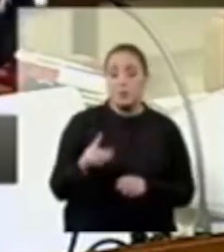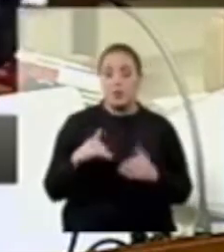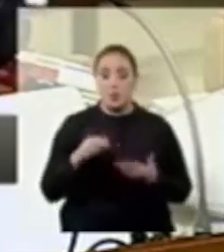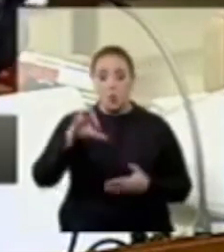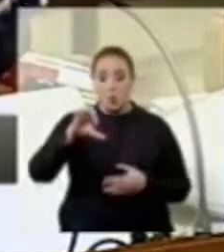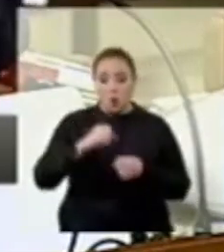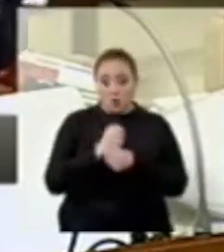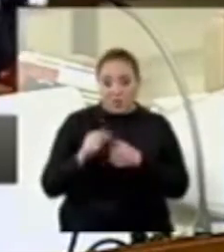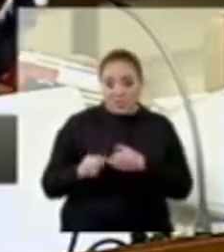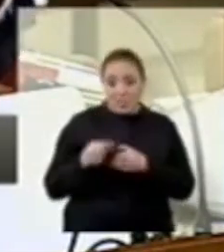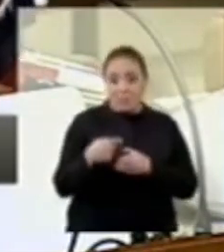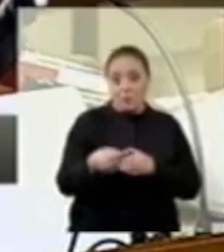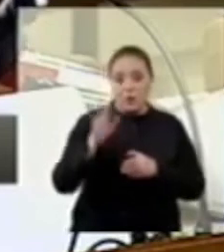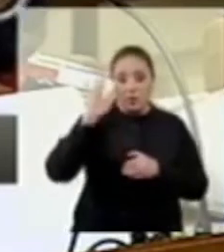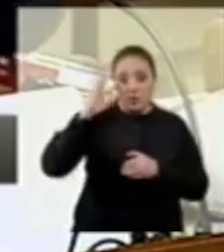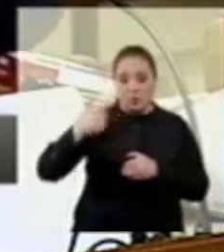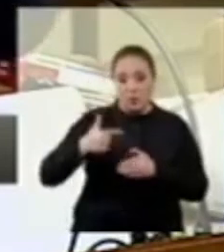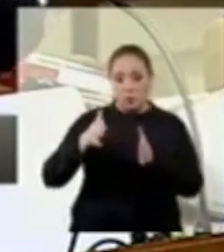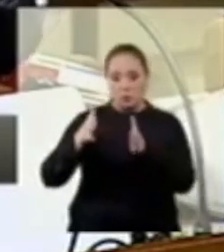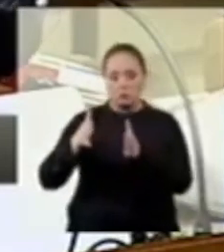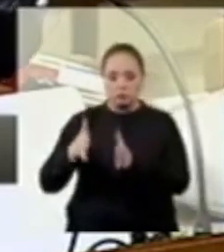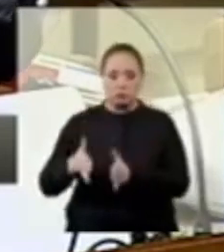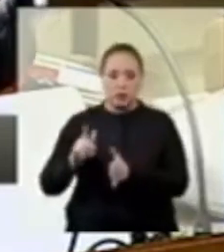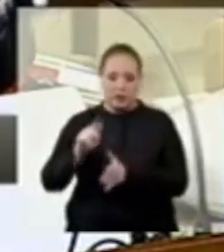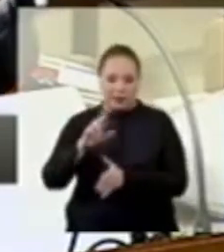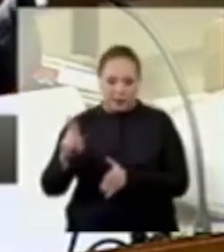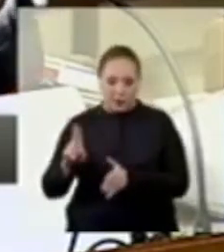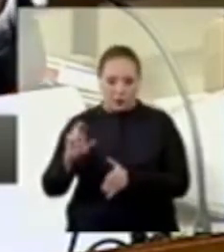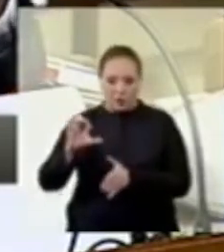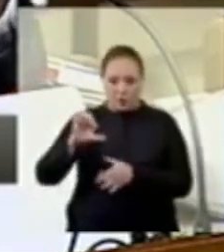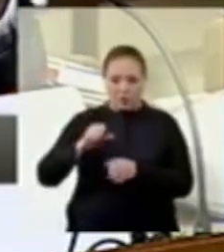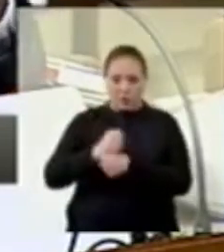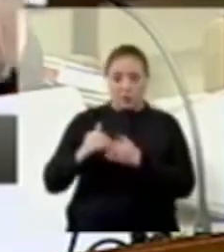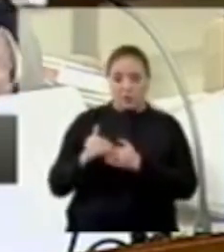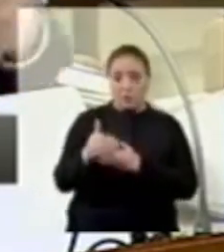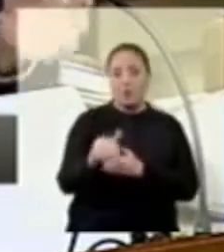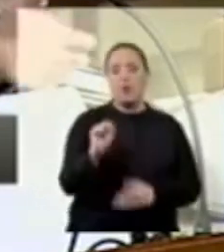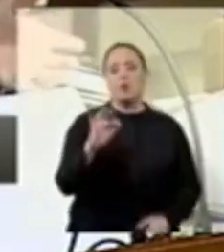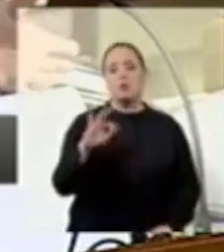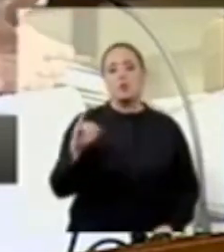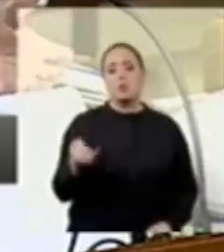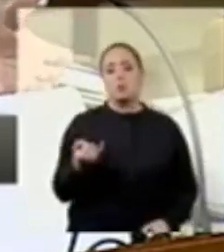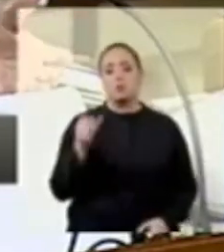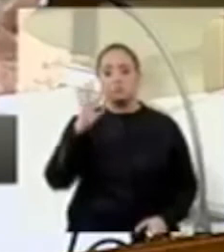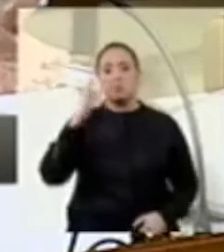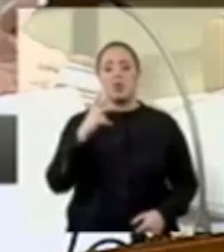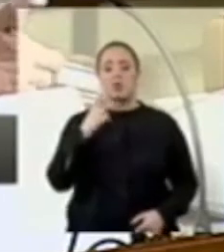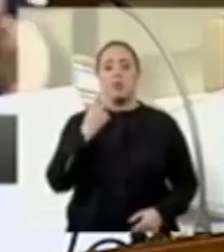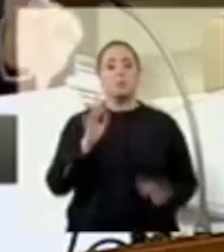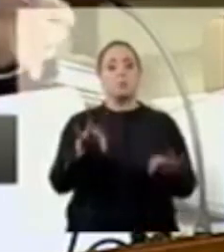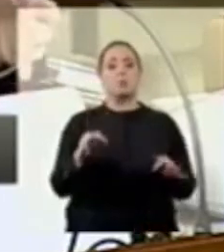anos depois da decisão de segundo grau o superior tribunal de justiça julga matéria e declara prescritos por